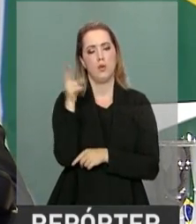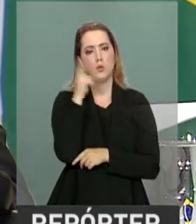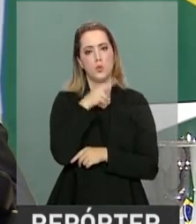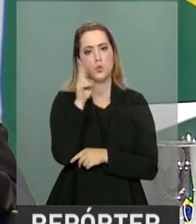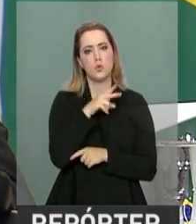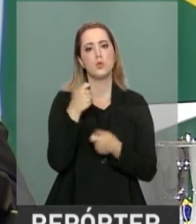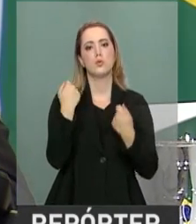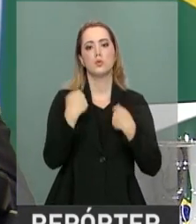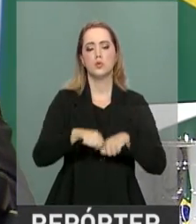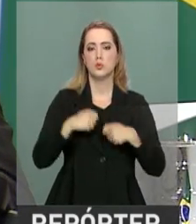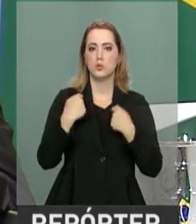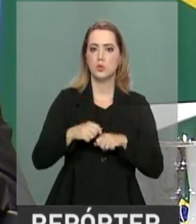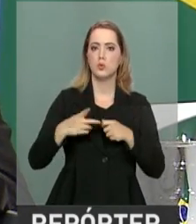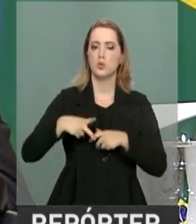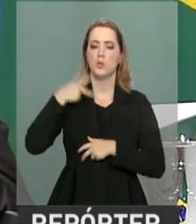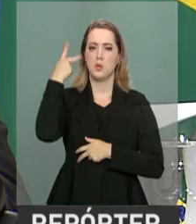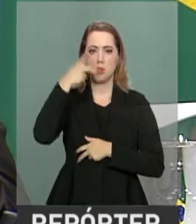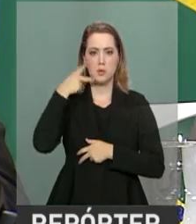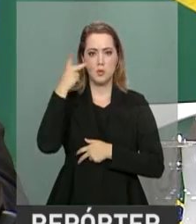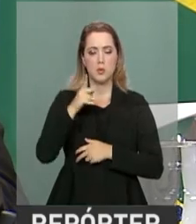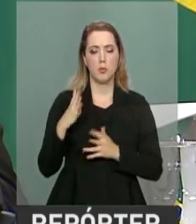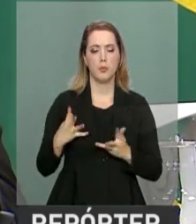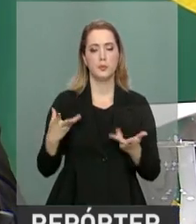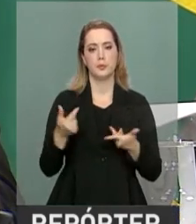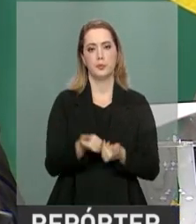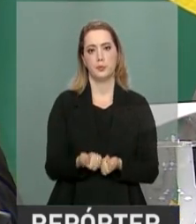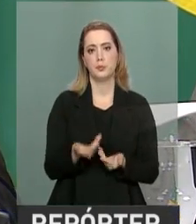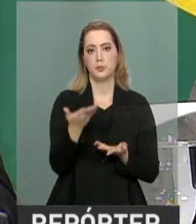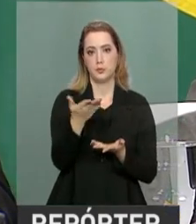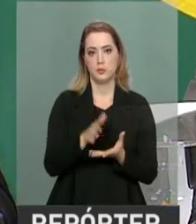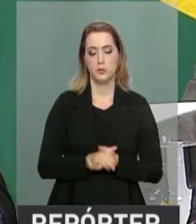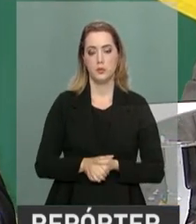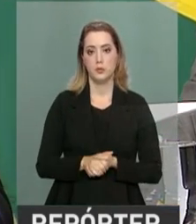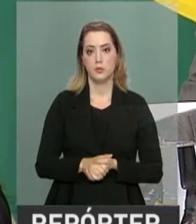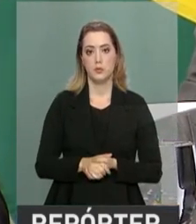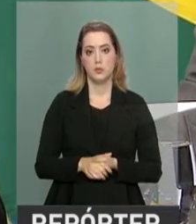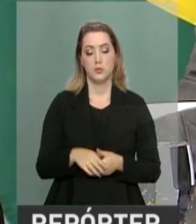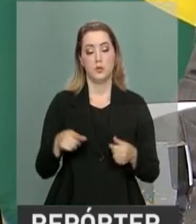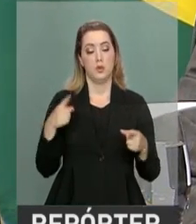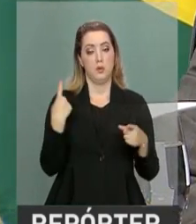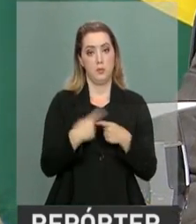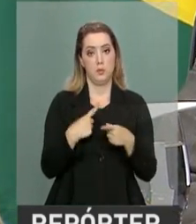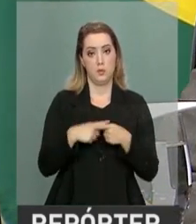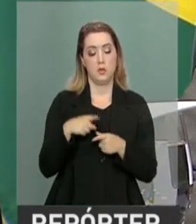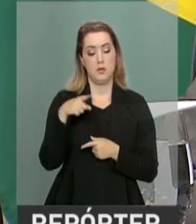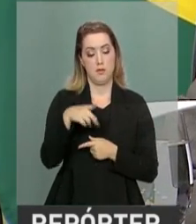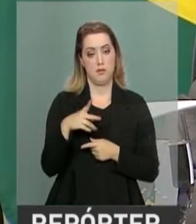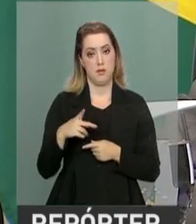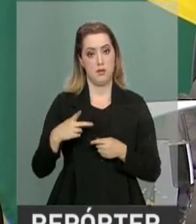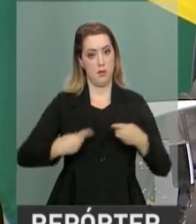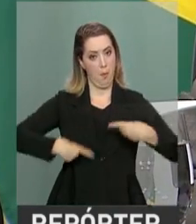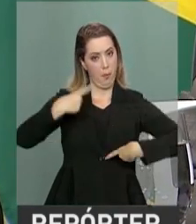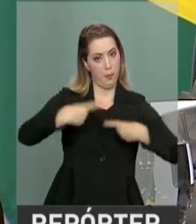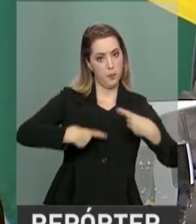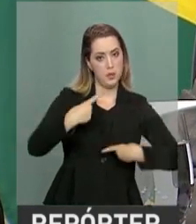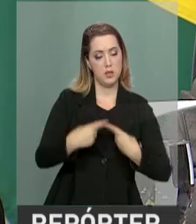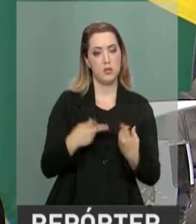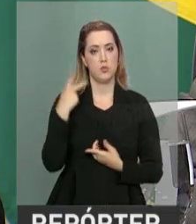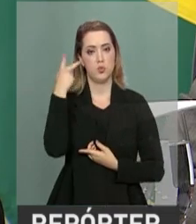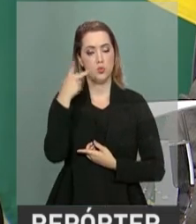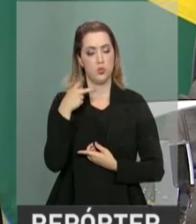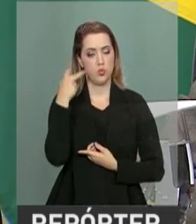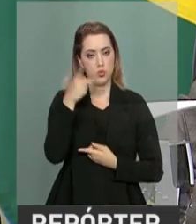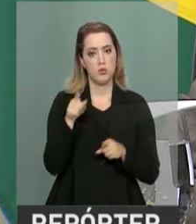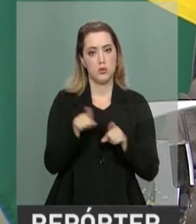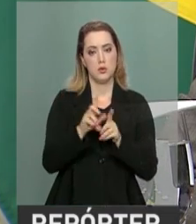requer política eficiente e essa política naturalmente tem que passar em